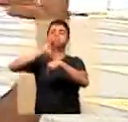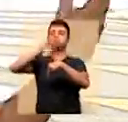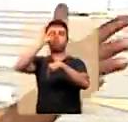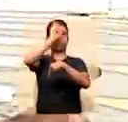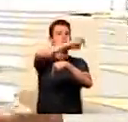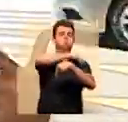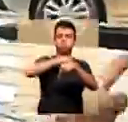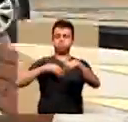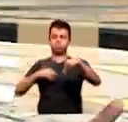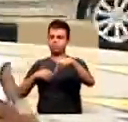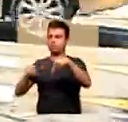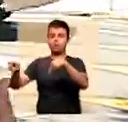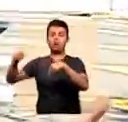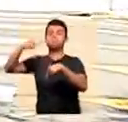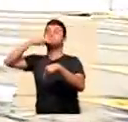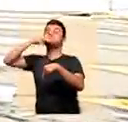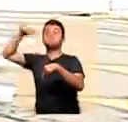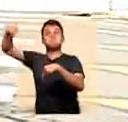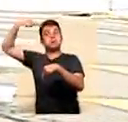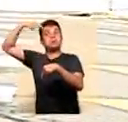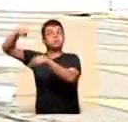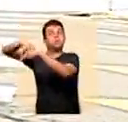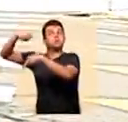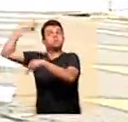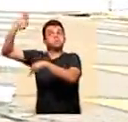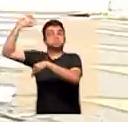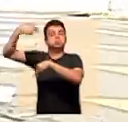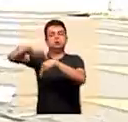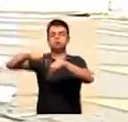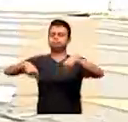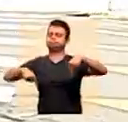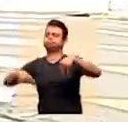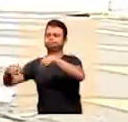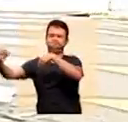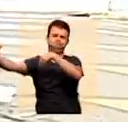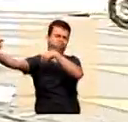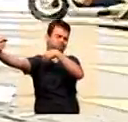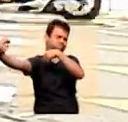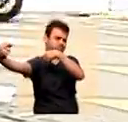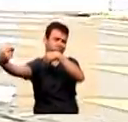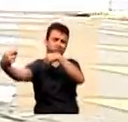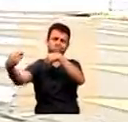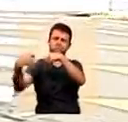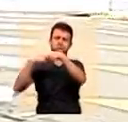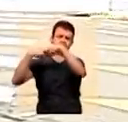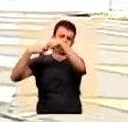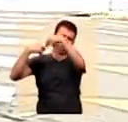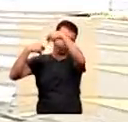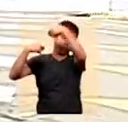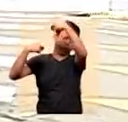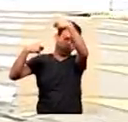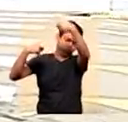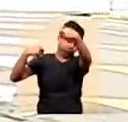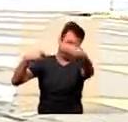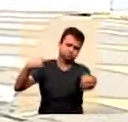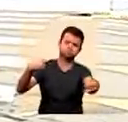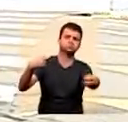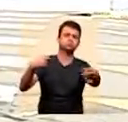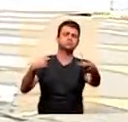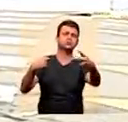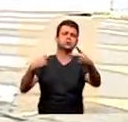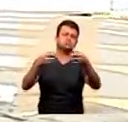pressa, para levar a receita, para medicar o neto, ela pisou na primeira faixa aqui, o motoqueiro